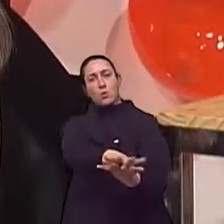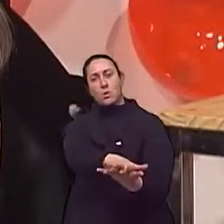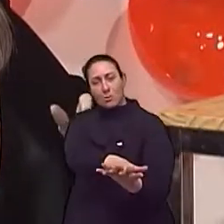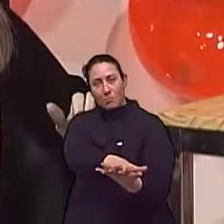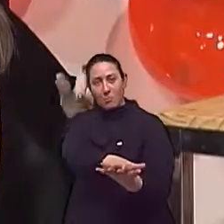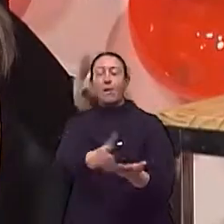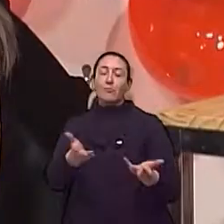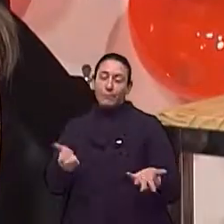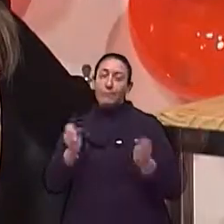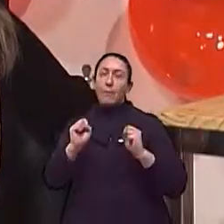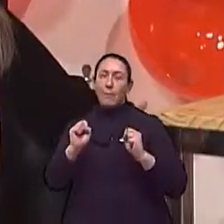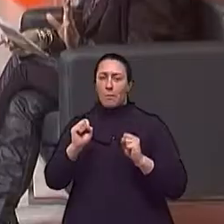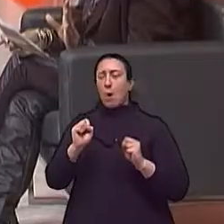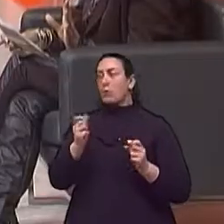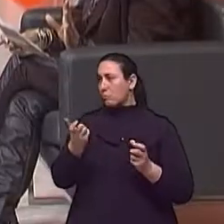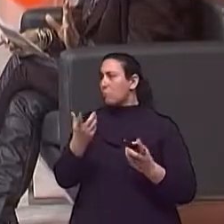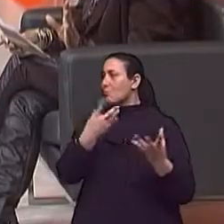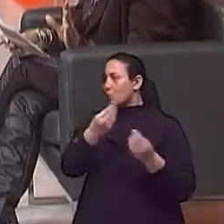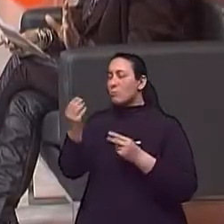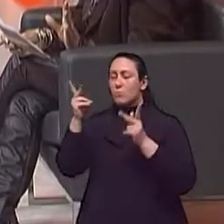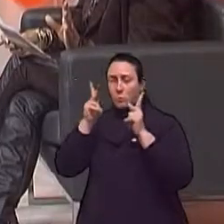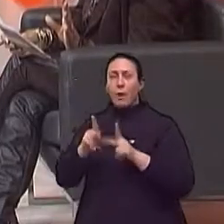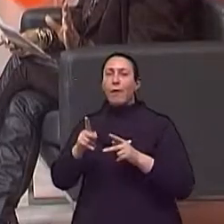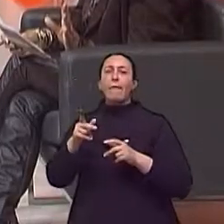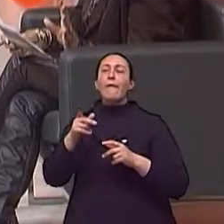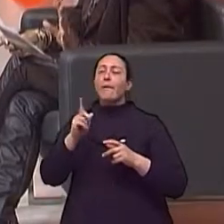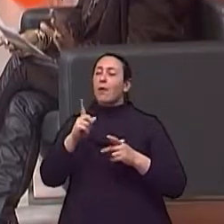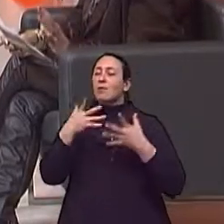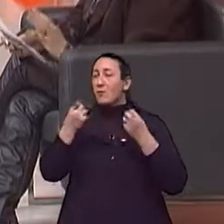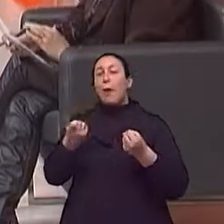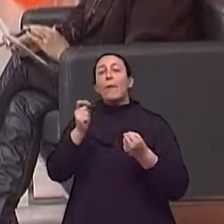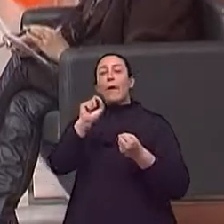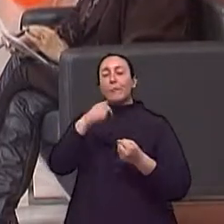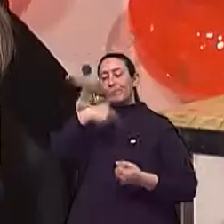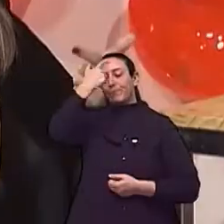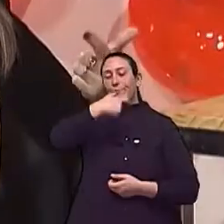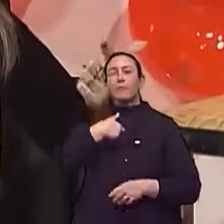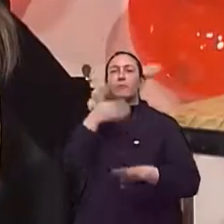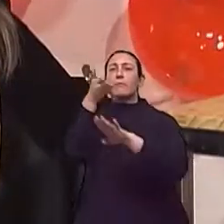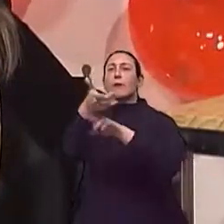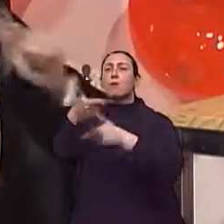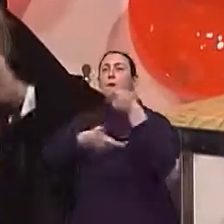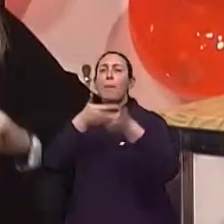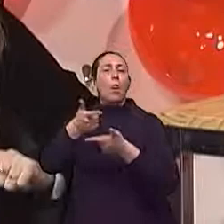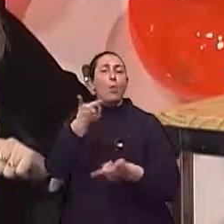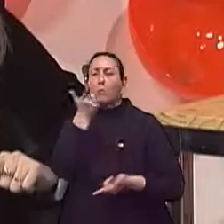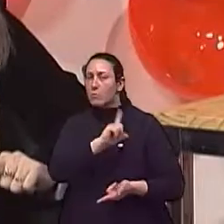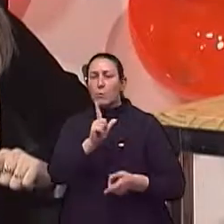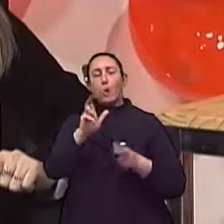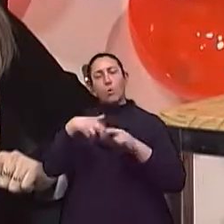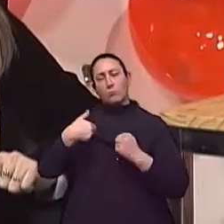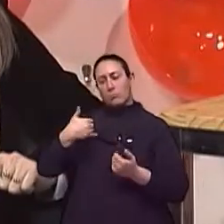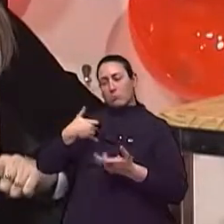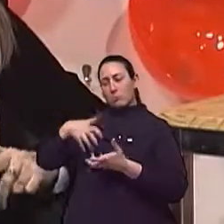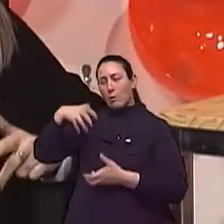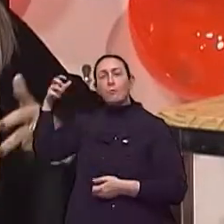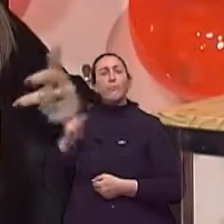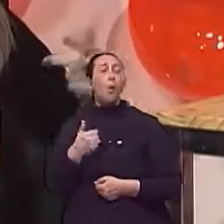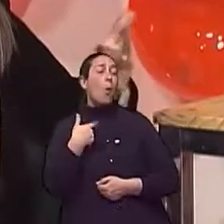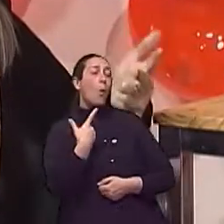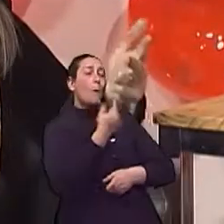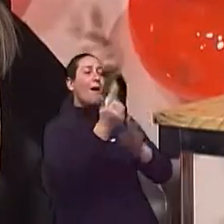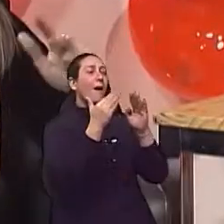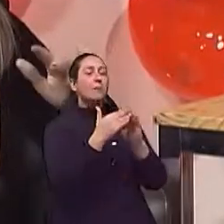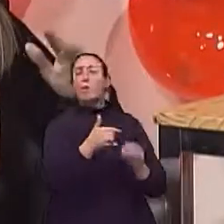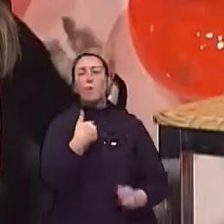que pagar um preço porque chegou al pagar um preço porque daí você não consegue emprego tão fácil tu não Consegues fazer um financiamento de casa própria